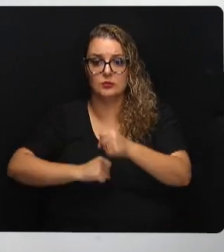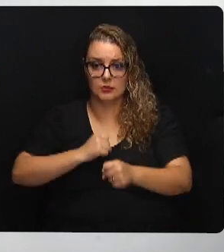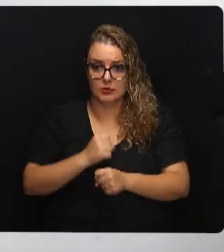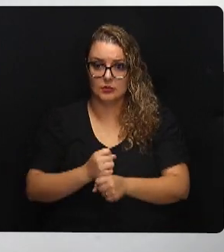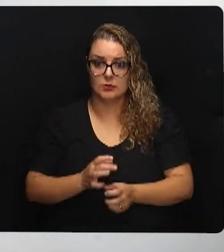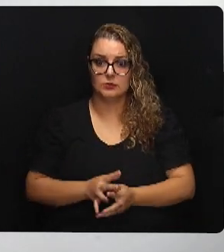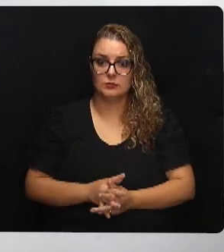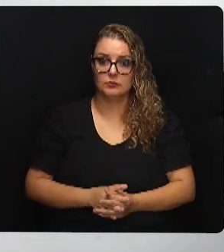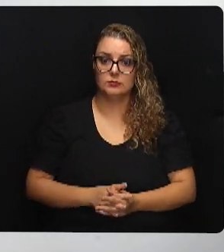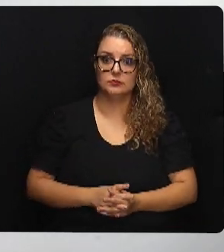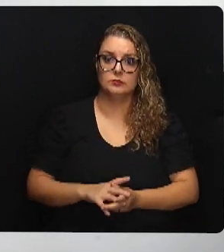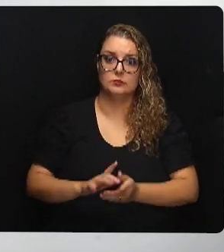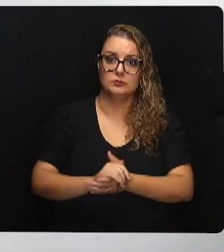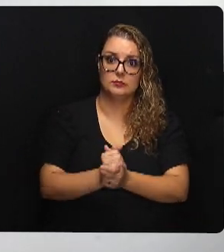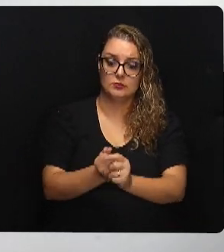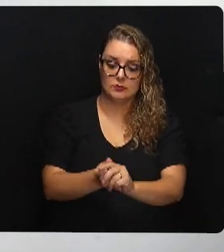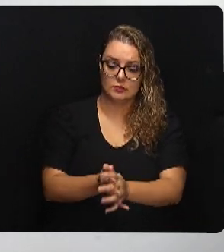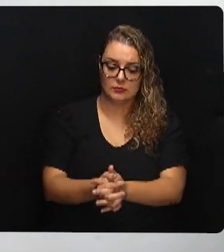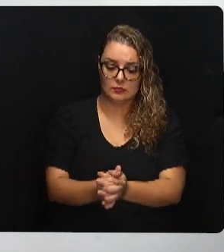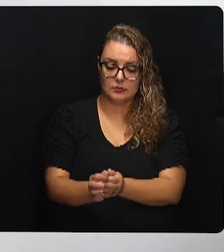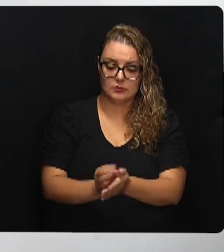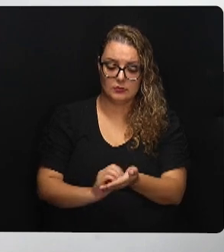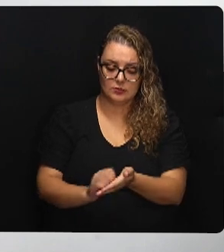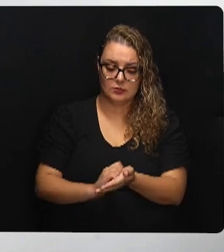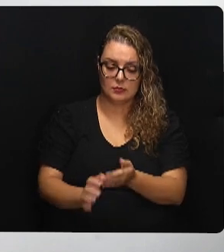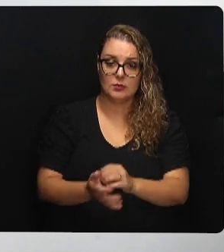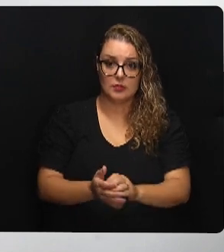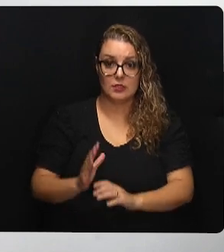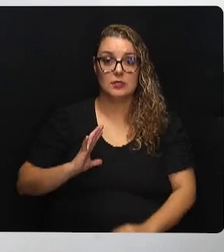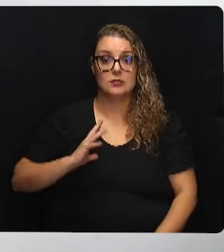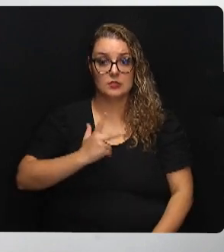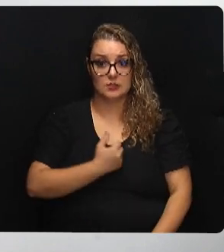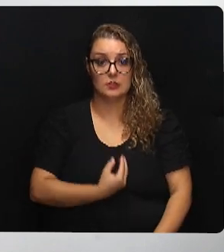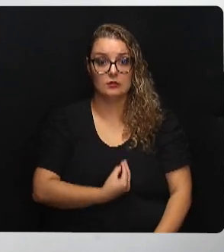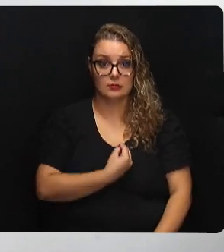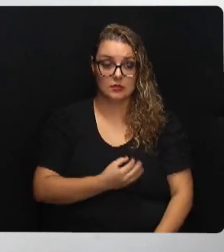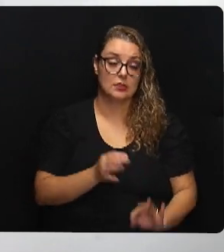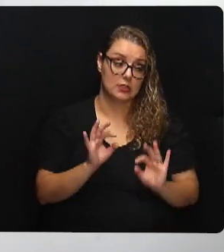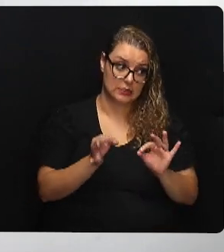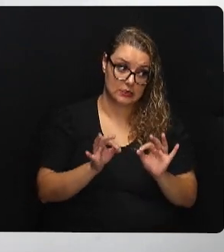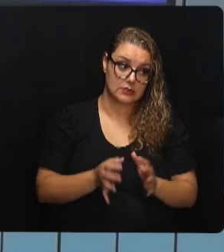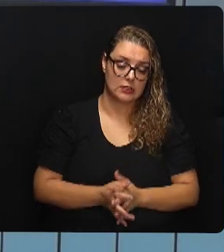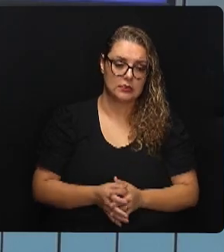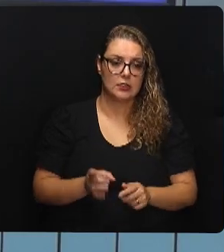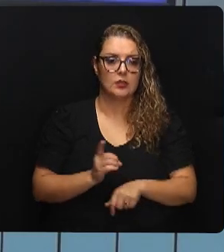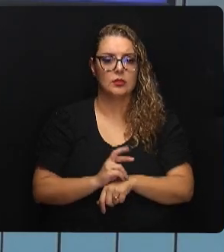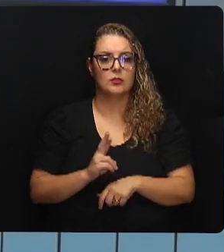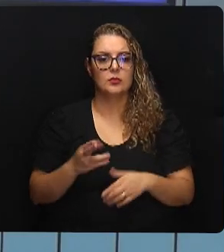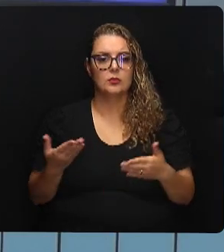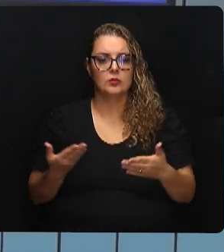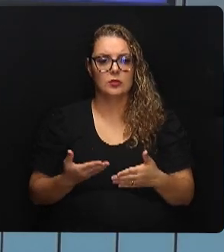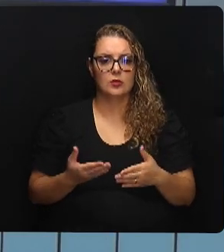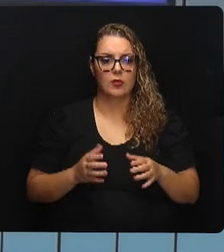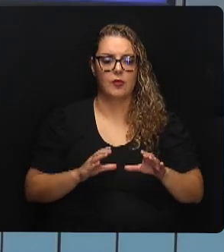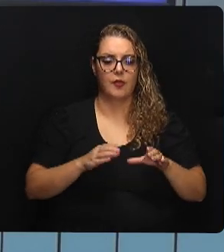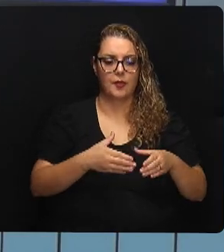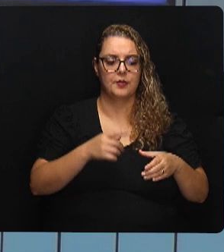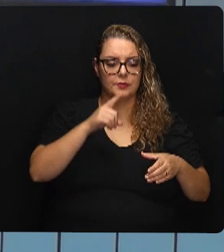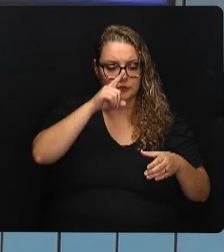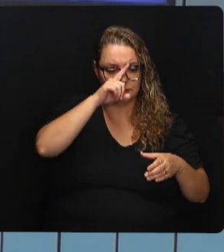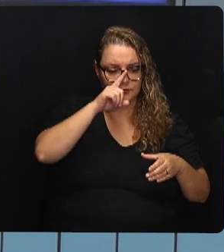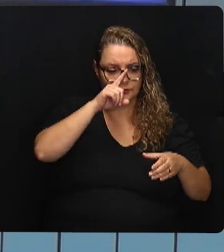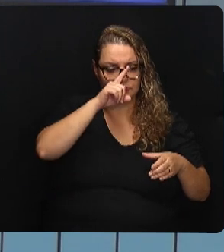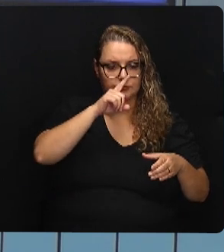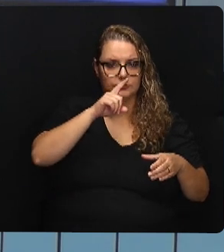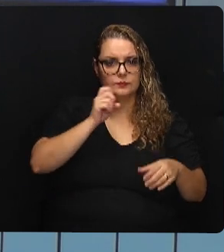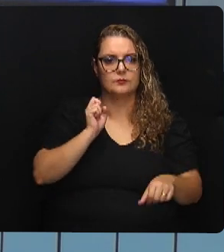inteiro, né? Lavar mãos, salva vidas. Exatamente. Doutora, agora os